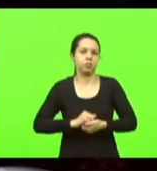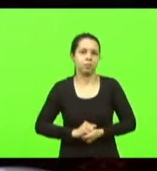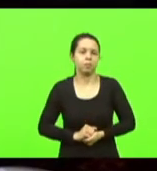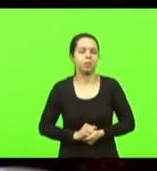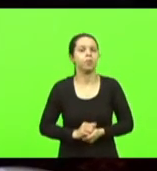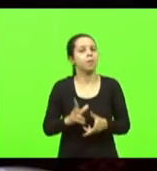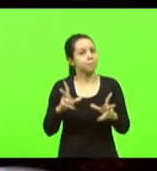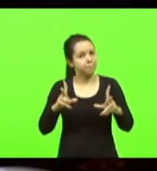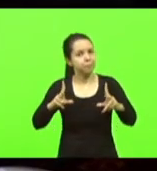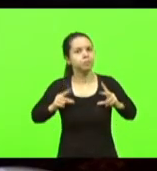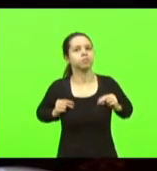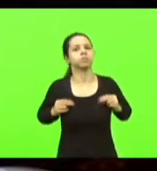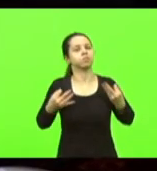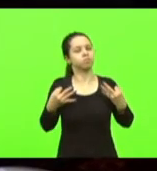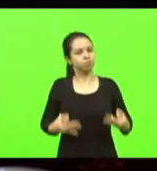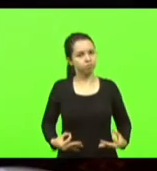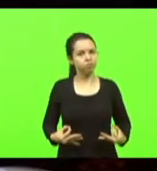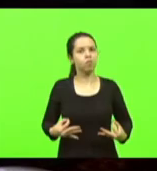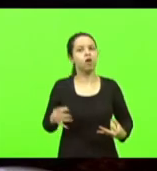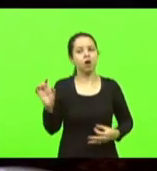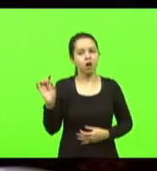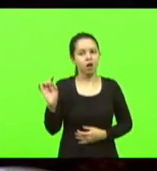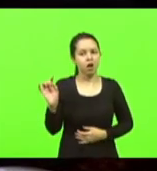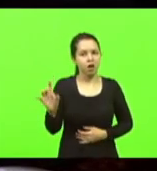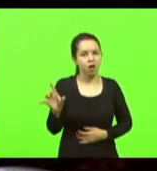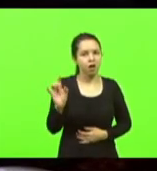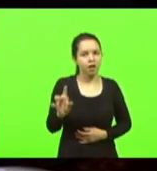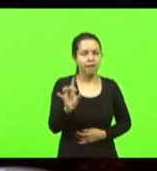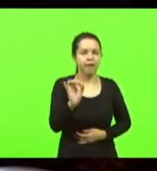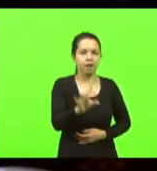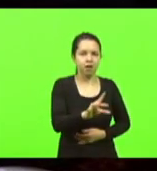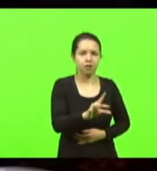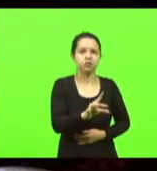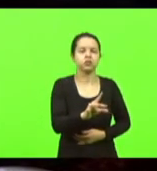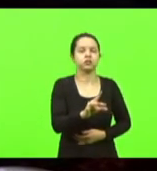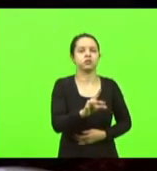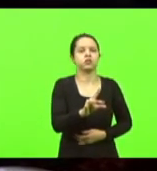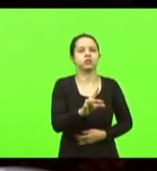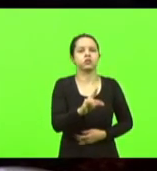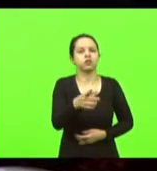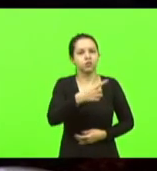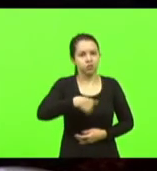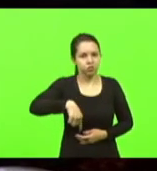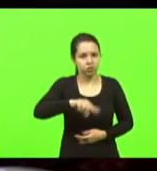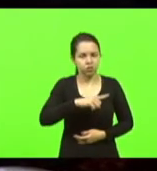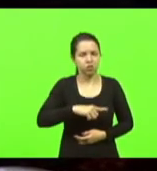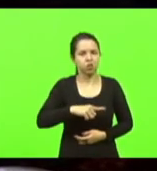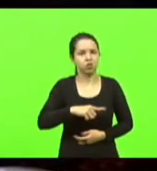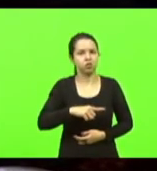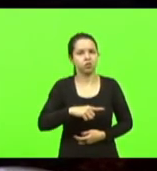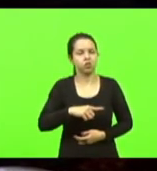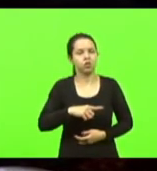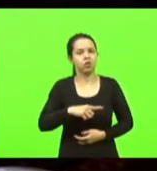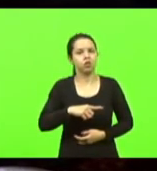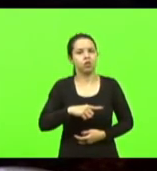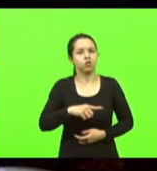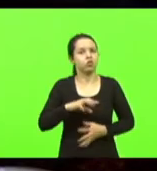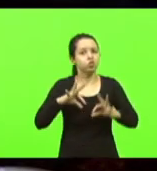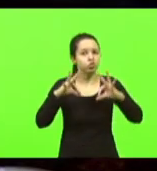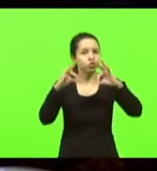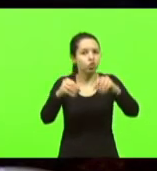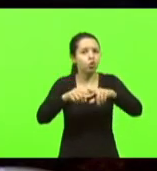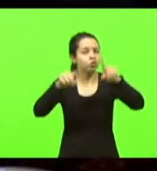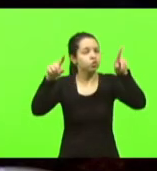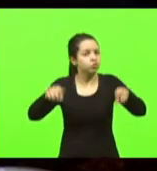merecido o que cada que tivéssemos e para todos os funcionários do